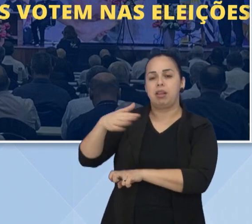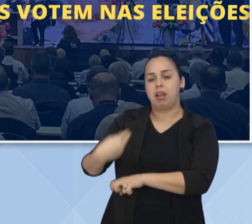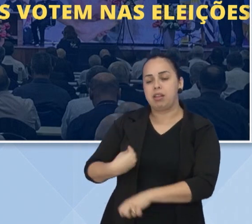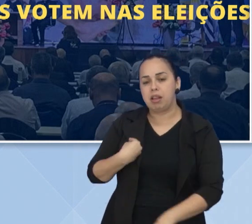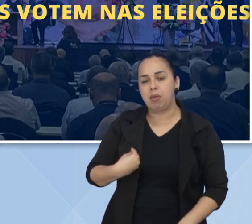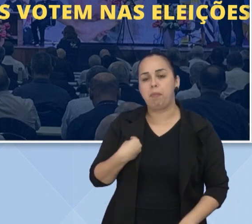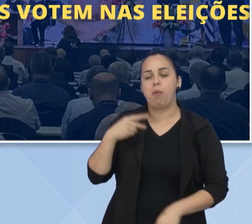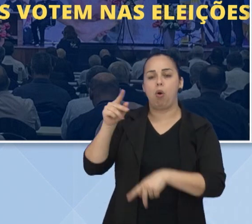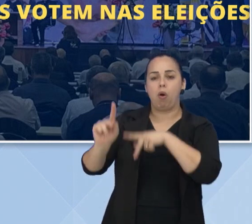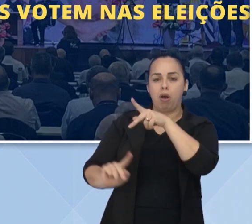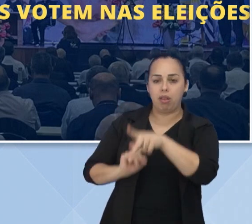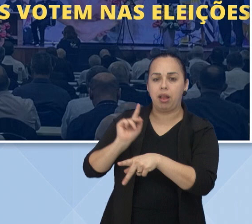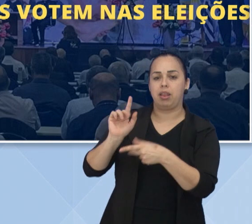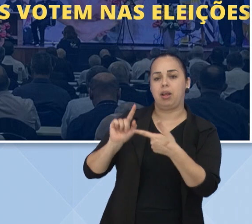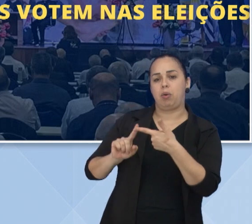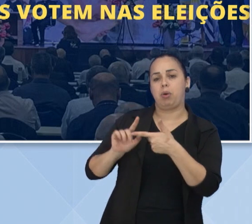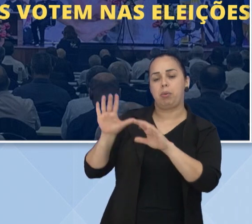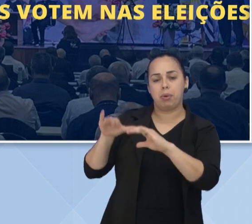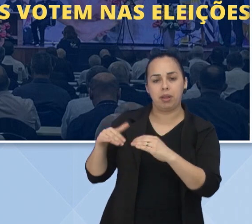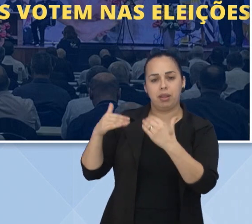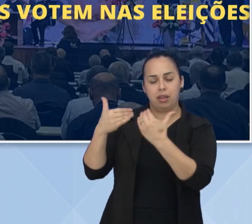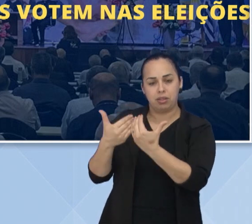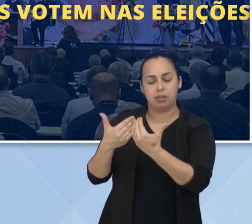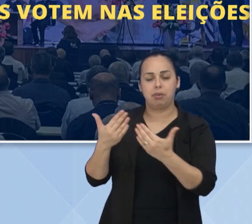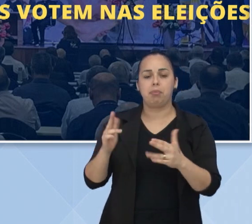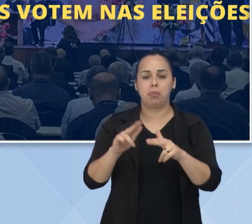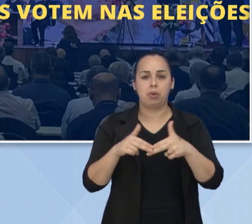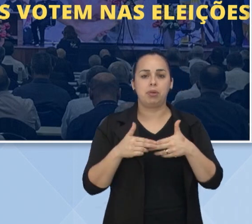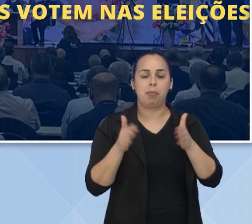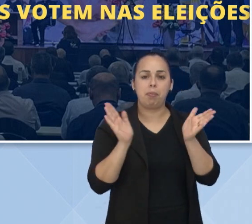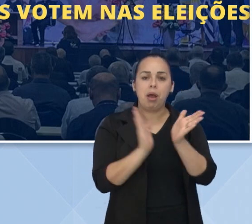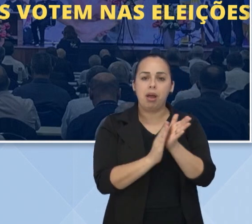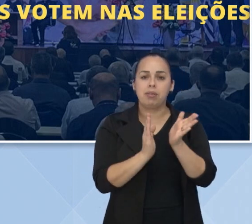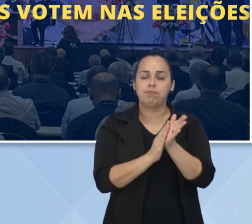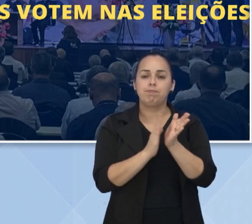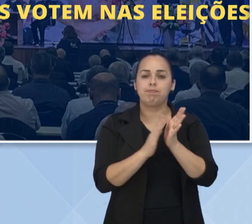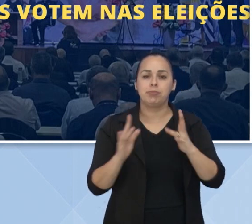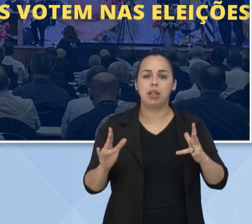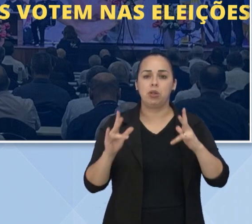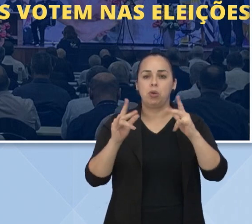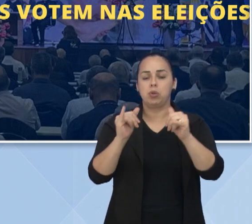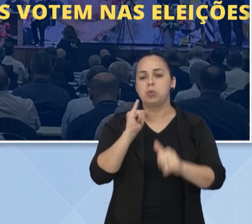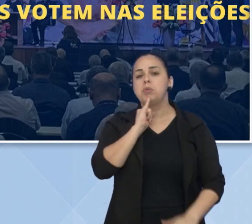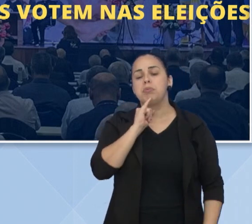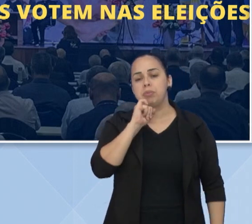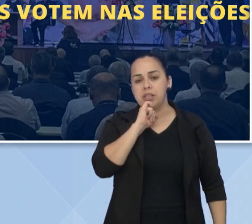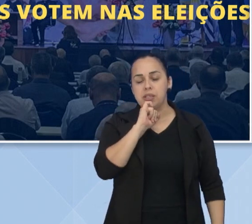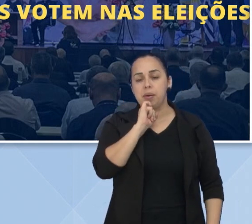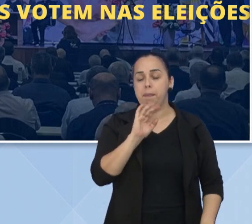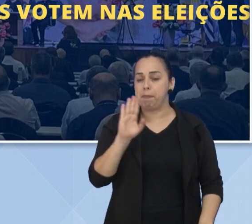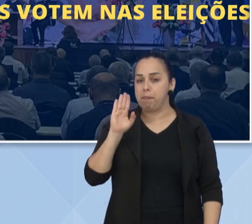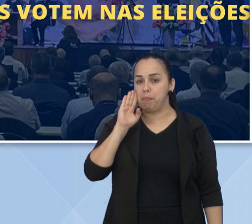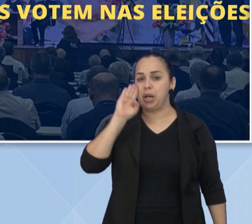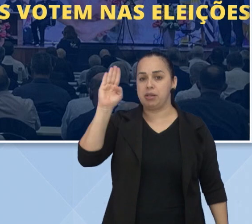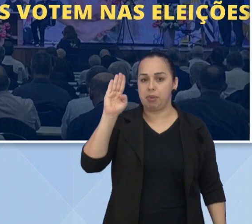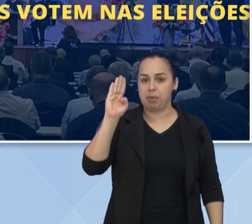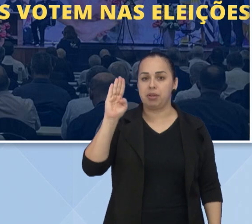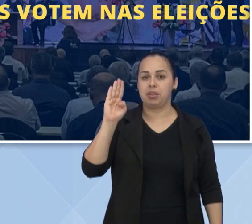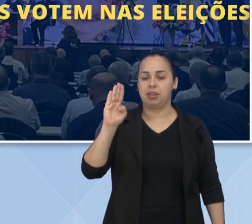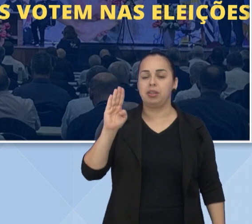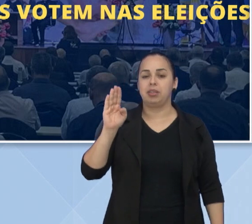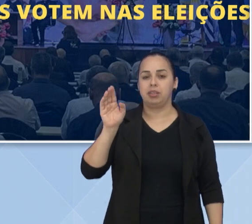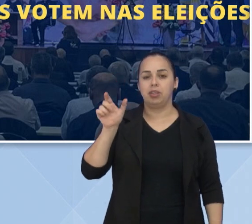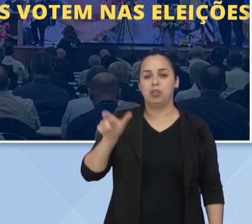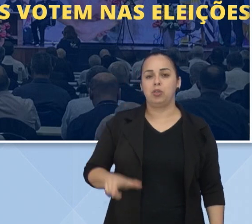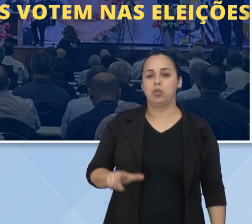povo, à vida da nossa comunidade. Então, parabenizar todos os bispos, principalmente o nosso bispo